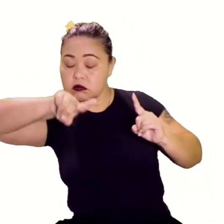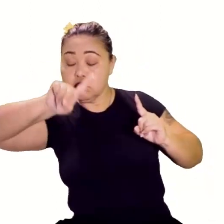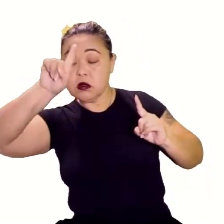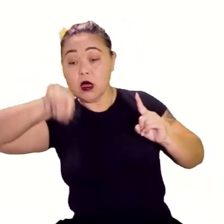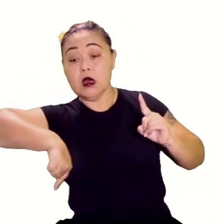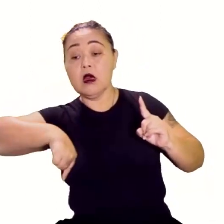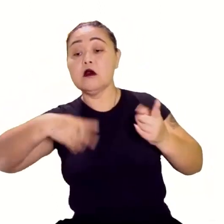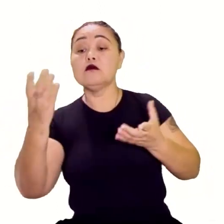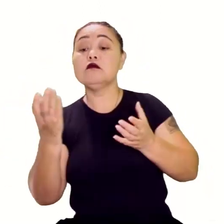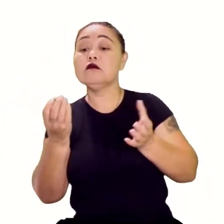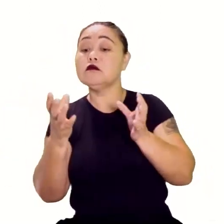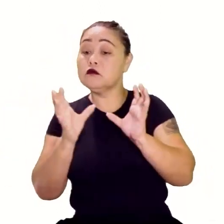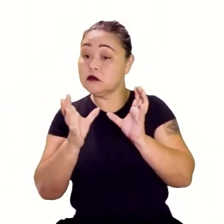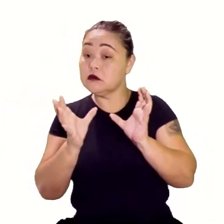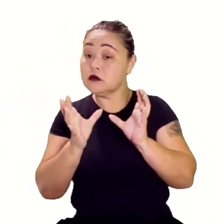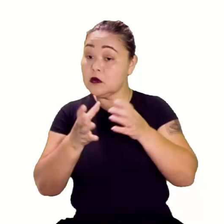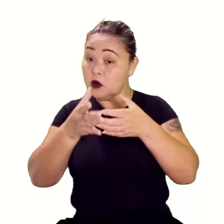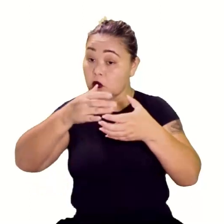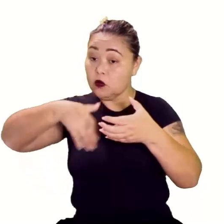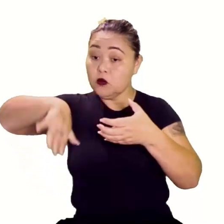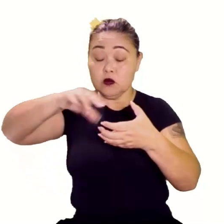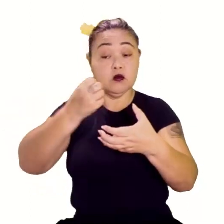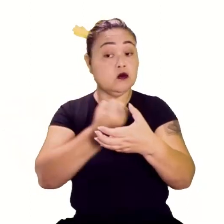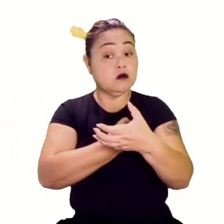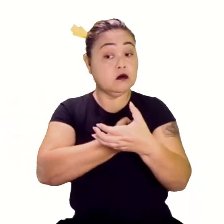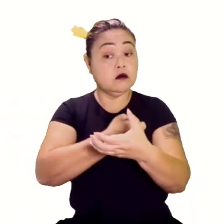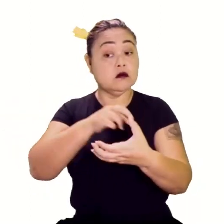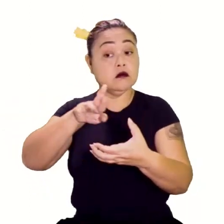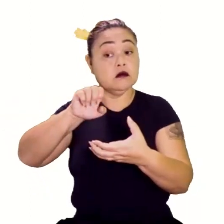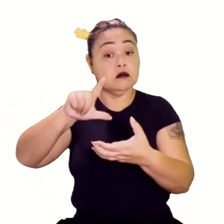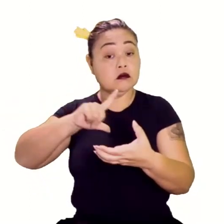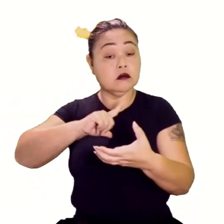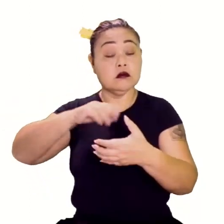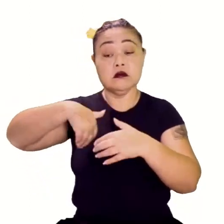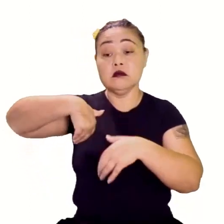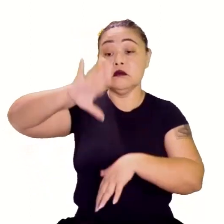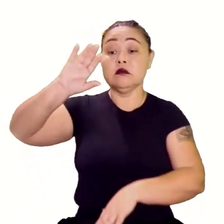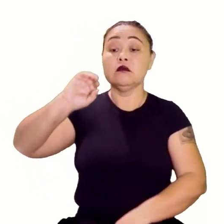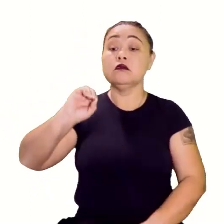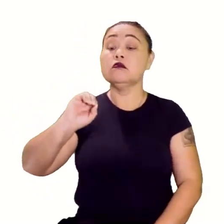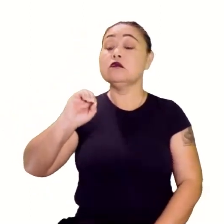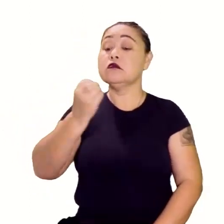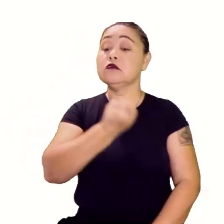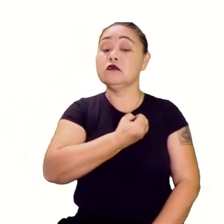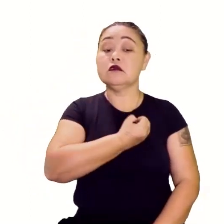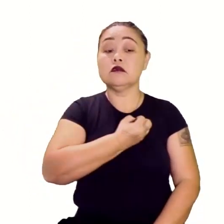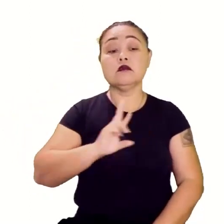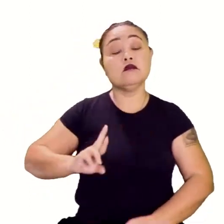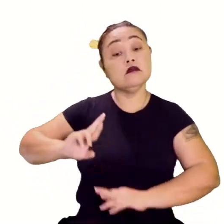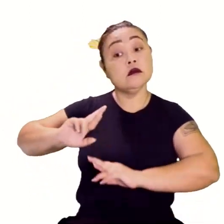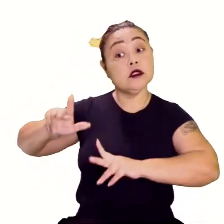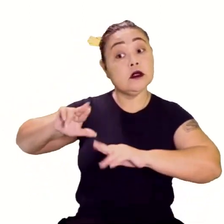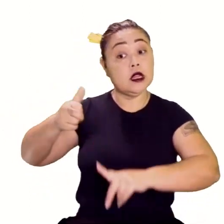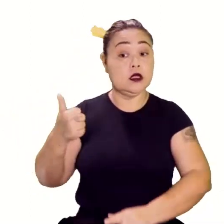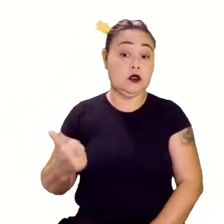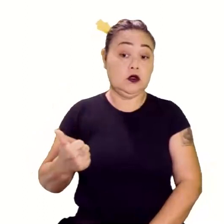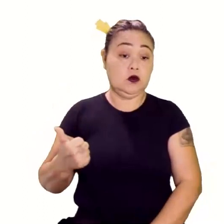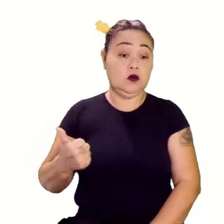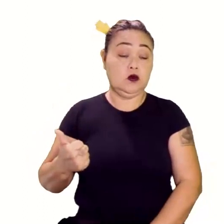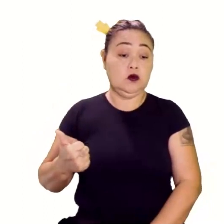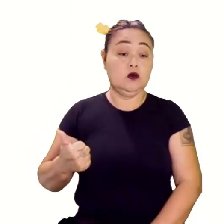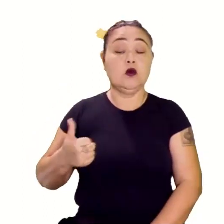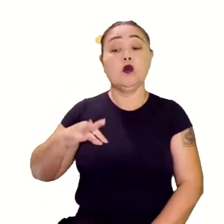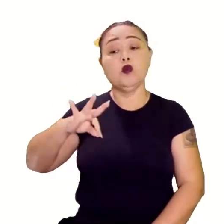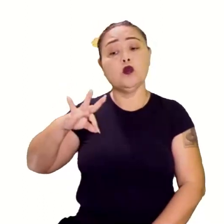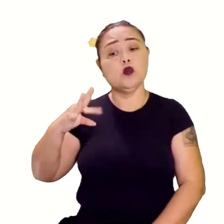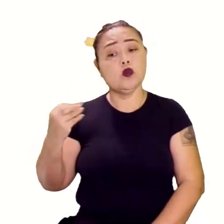números reais. Só que no domínio, além de ser maiores que 0, nós temos a condição lá do diferente de 1. Então